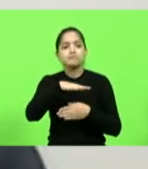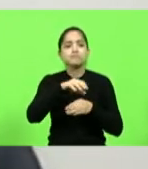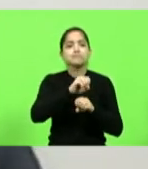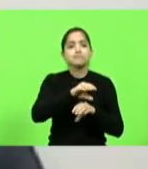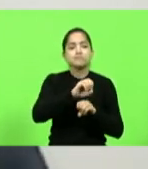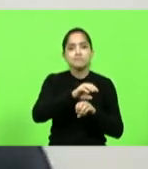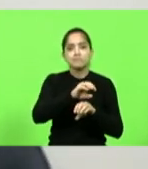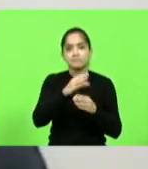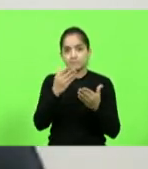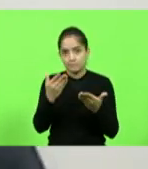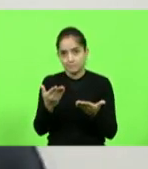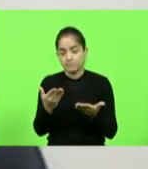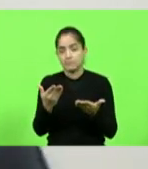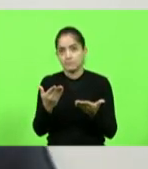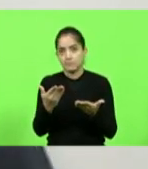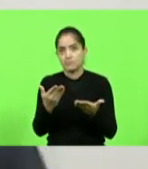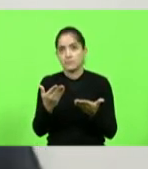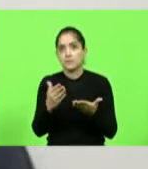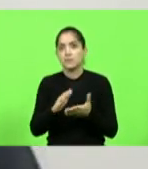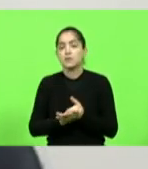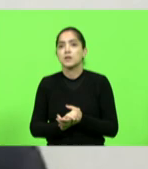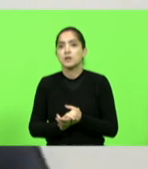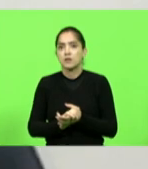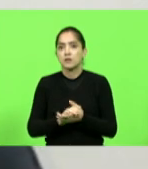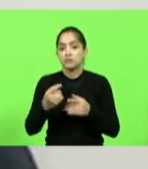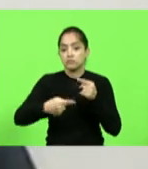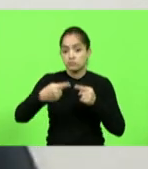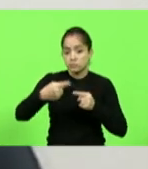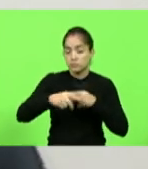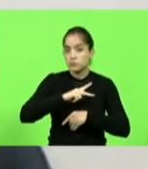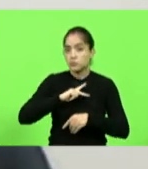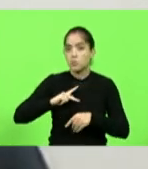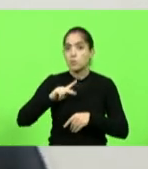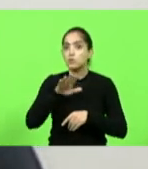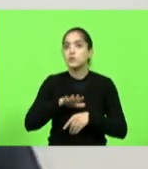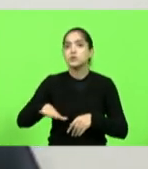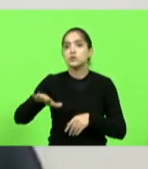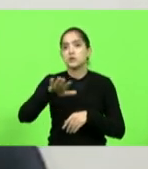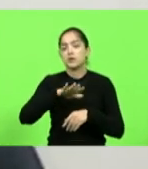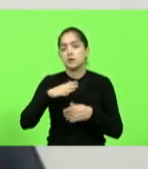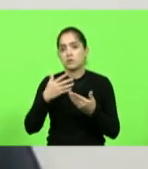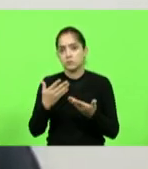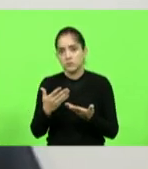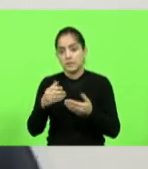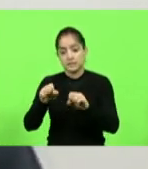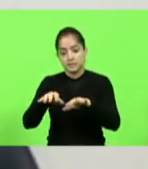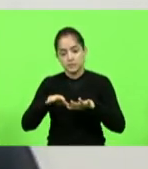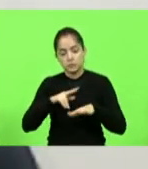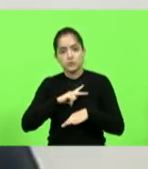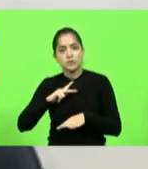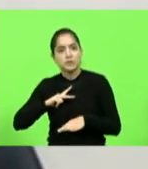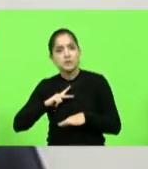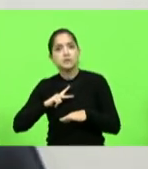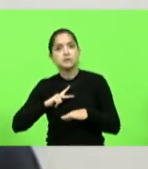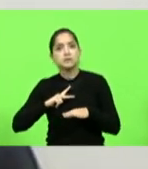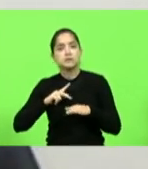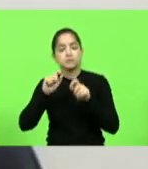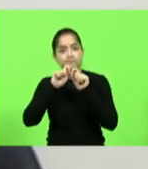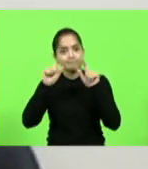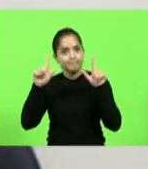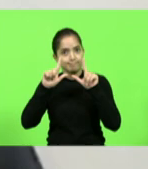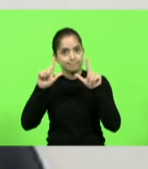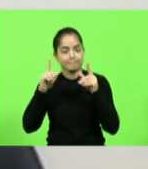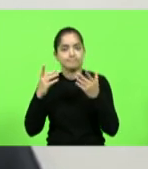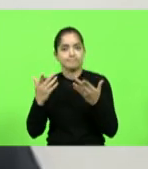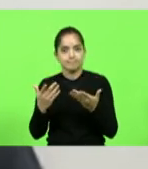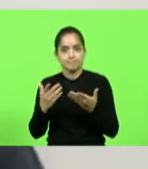Enquanto assim, senso comum e enquanto política pública em geral, né? E acho que essa audiência chama atenção para isso, é uma oportunidade rica para a gente